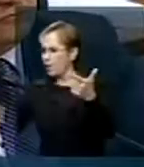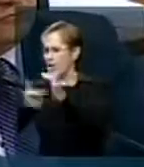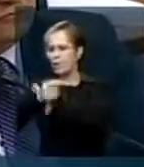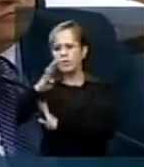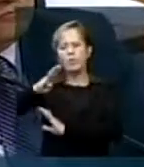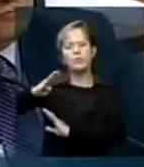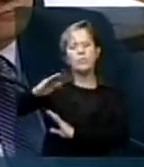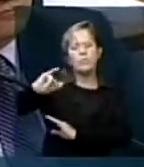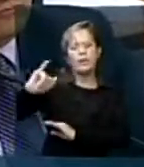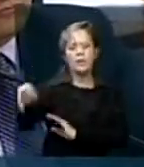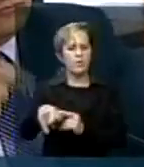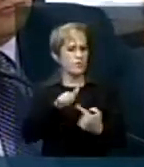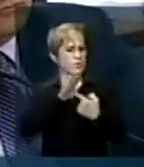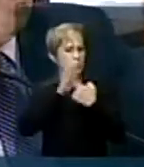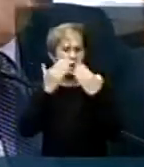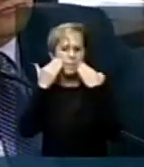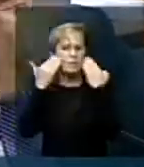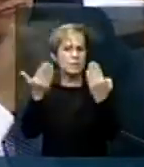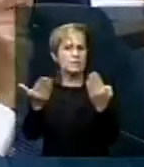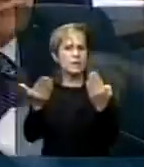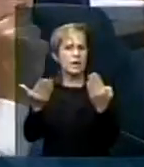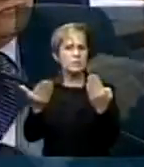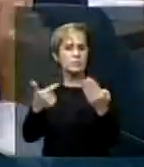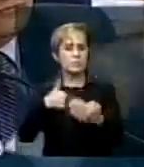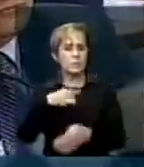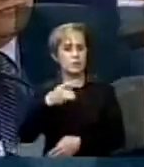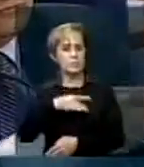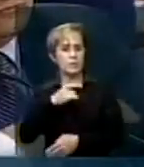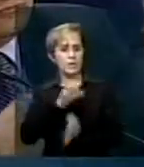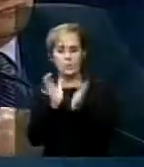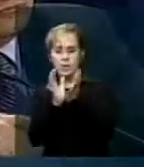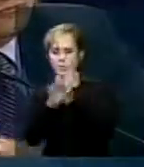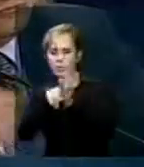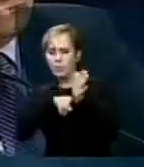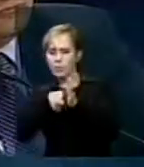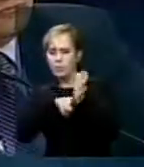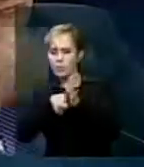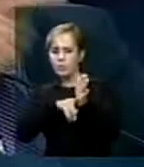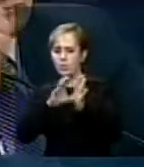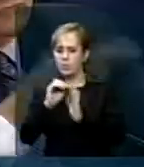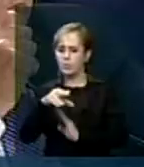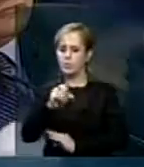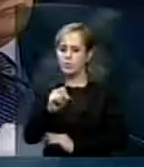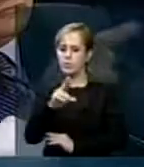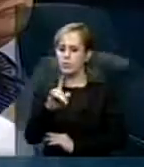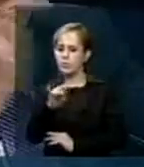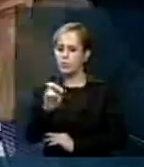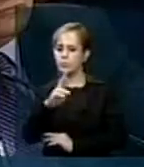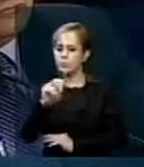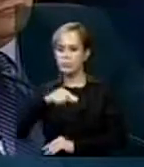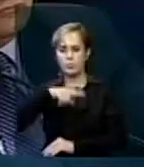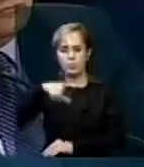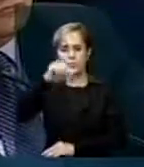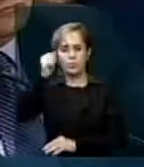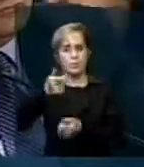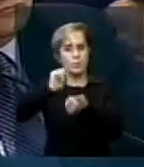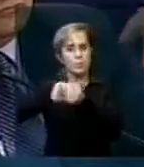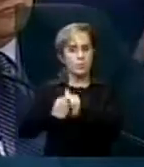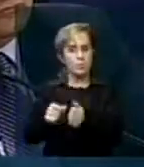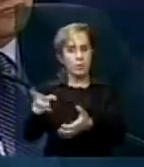bilhões apresentados e tenho medo dos consultores eleitos para serem os intermediários desses